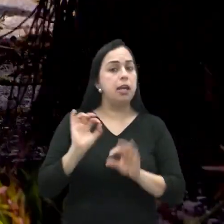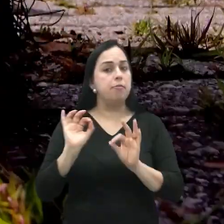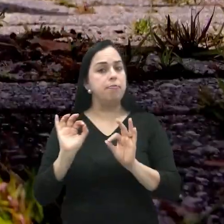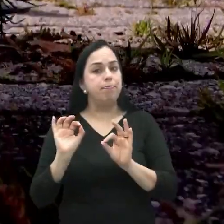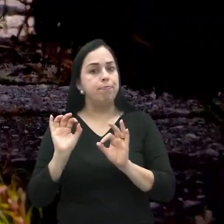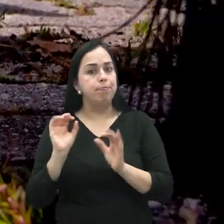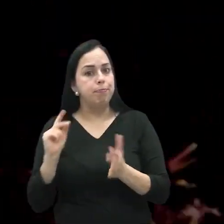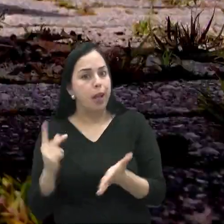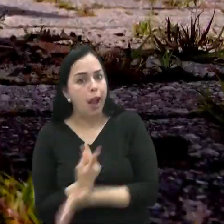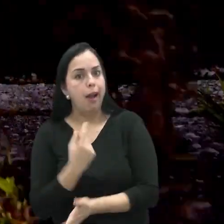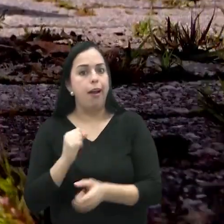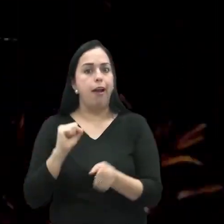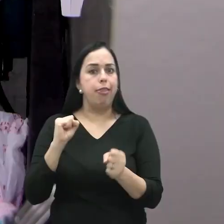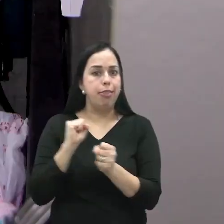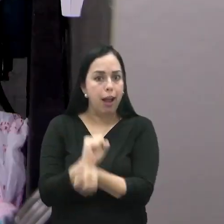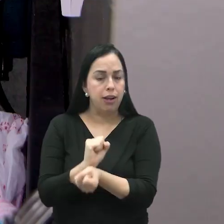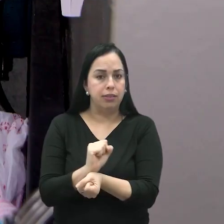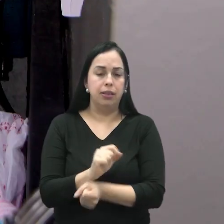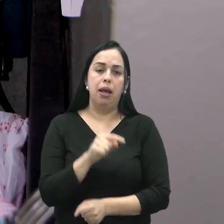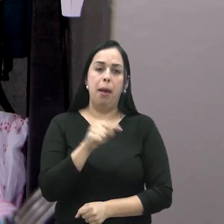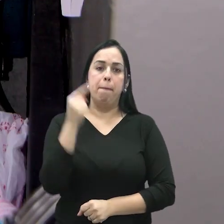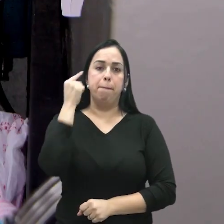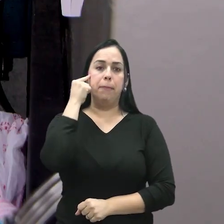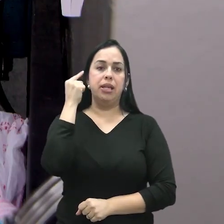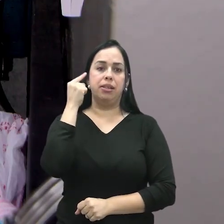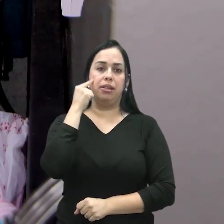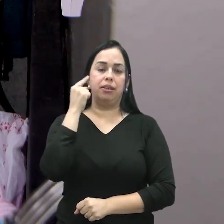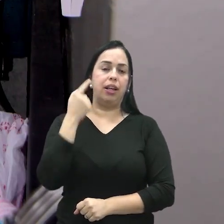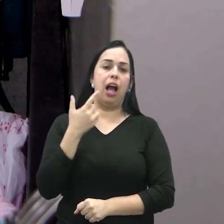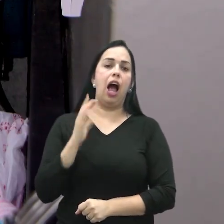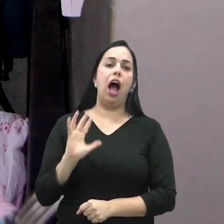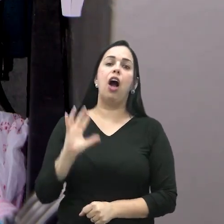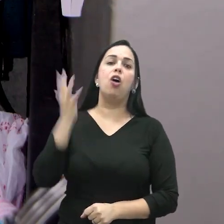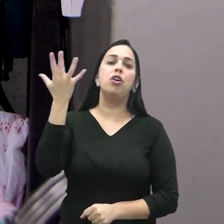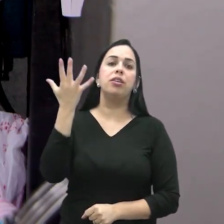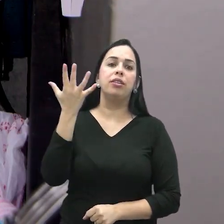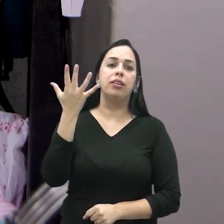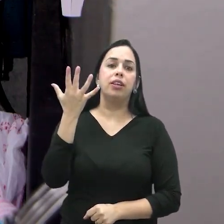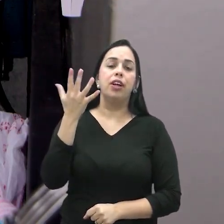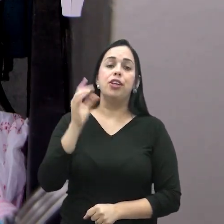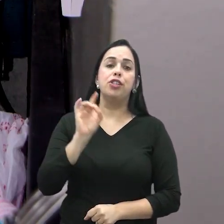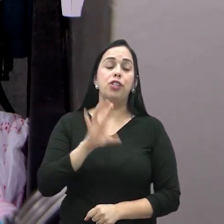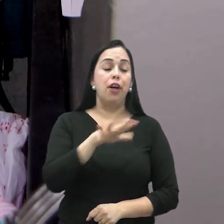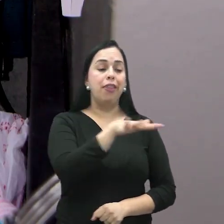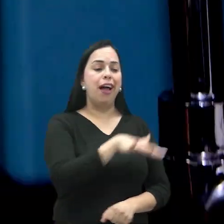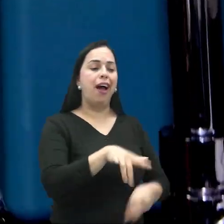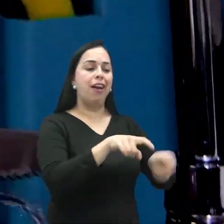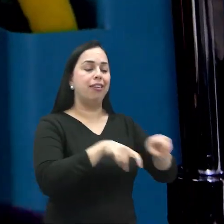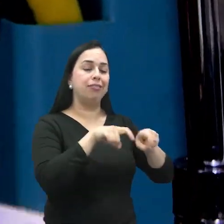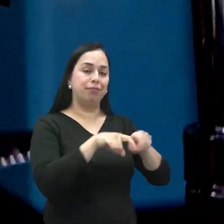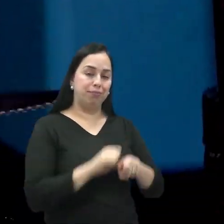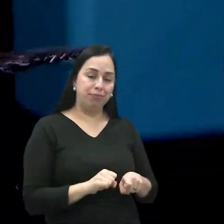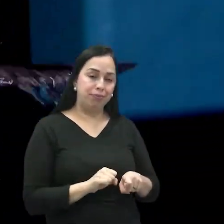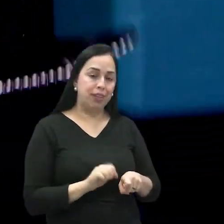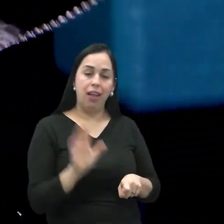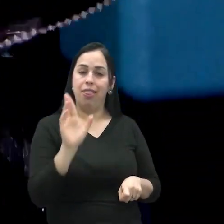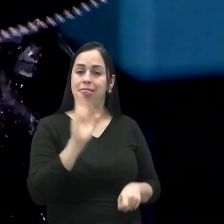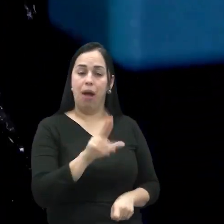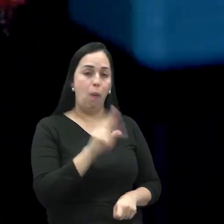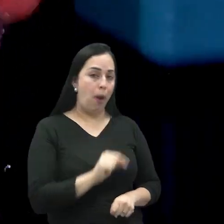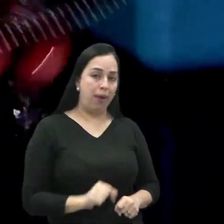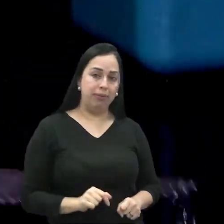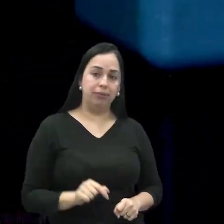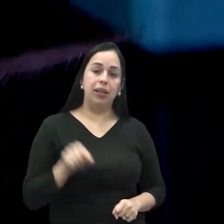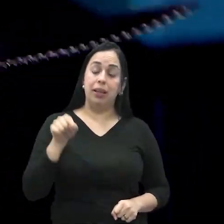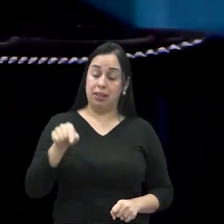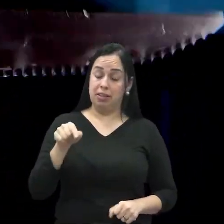trabalho é análogo à escravidão. E se engana quem acha que essas práticas acontecem só na área rural. Elas podem estar